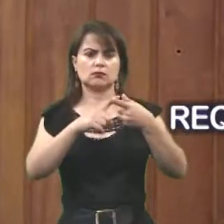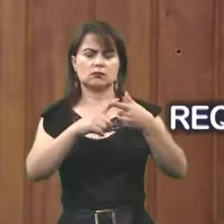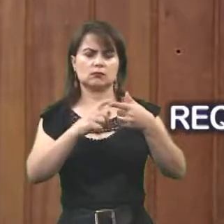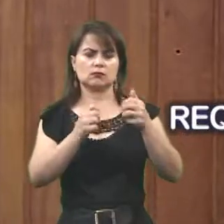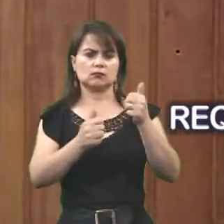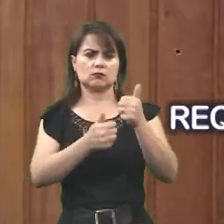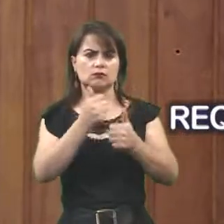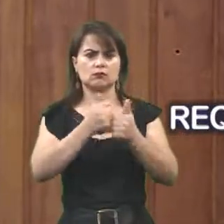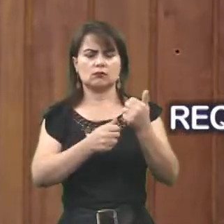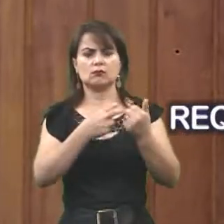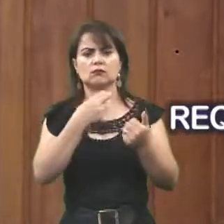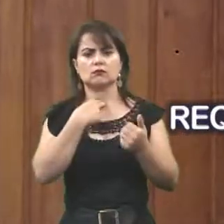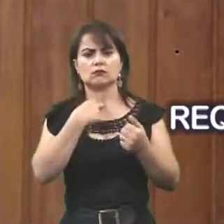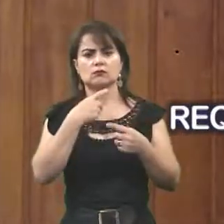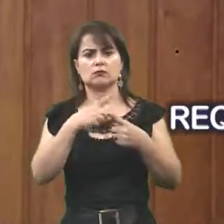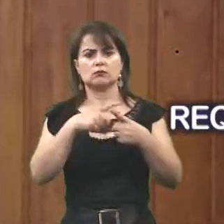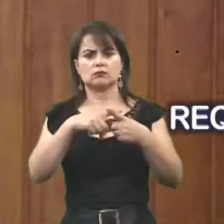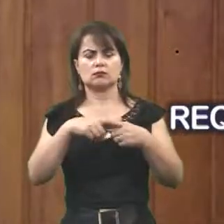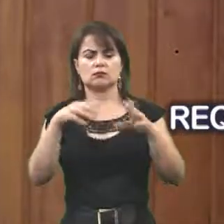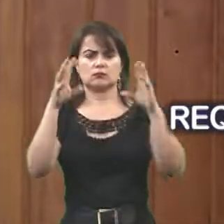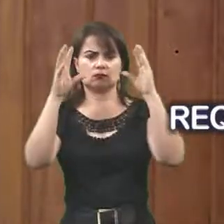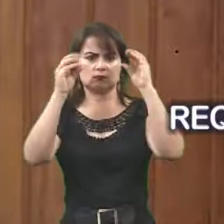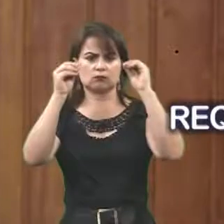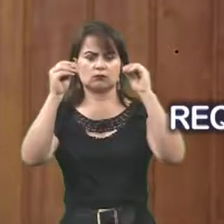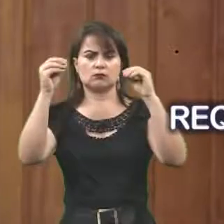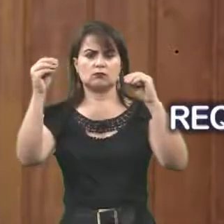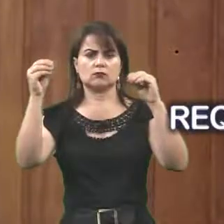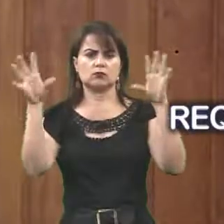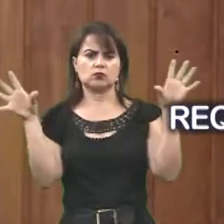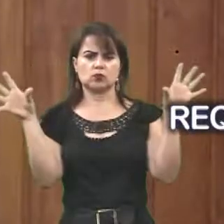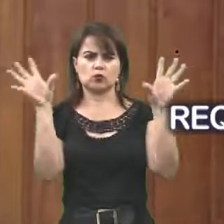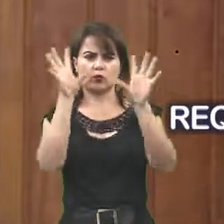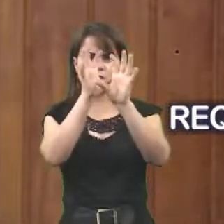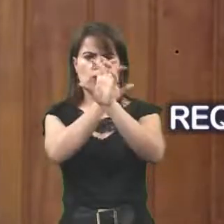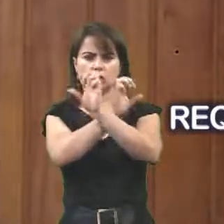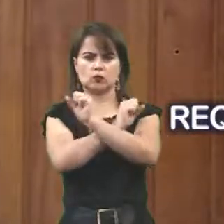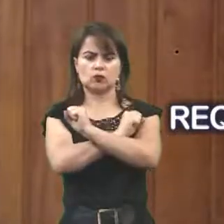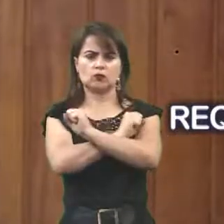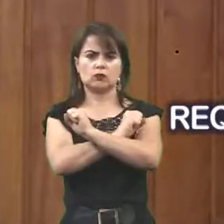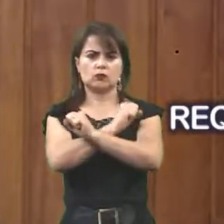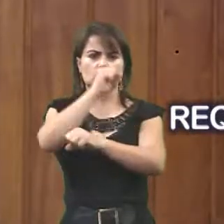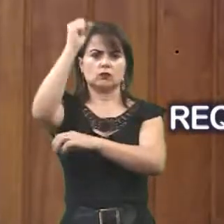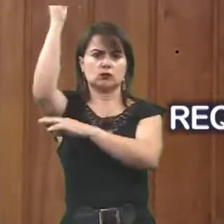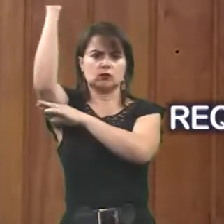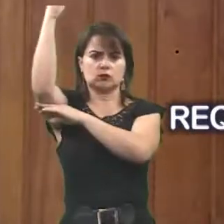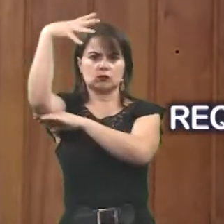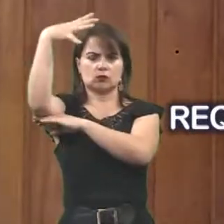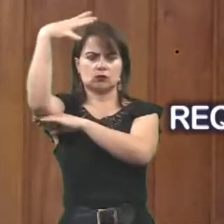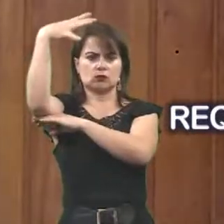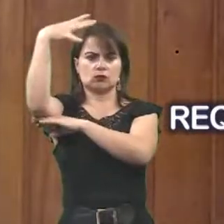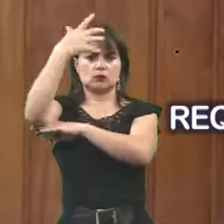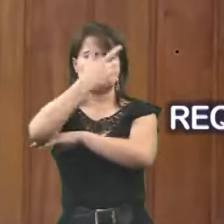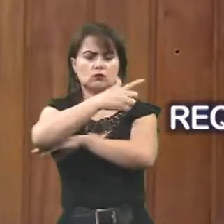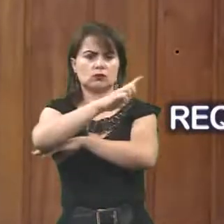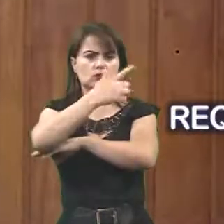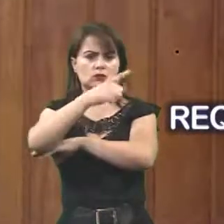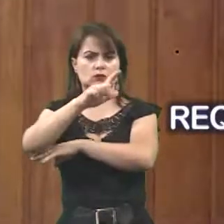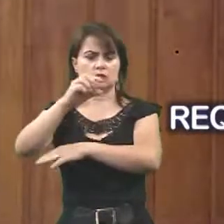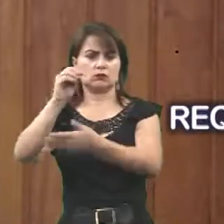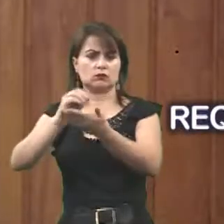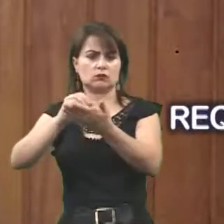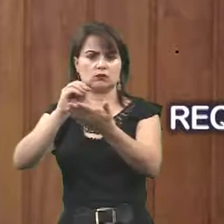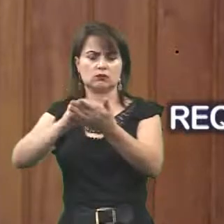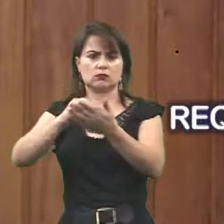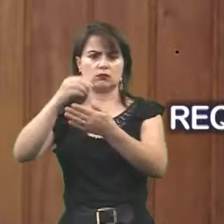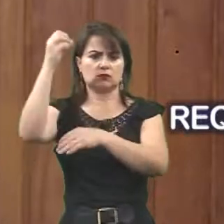está faltando, portanto, um mínimo de requisitos lá. Está faltando iluminação e uma pequena reforma